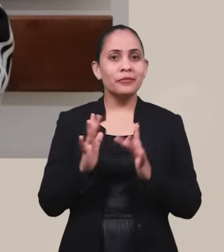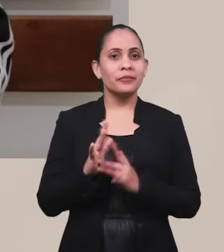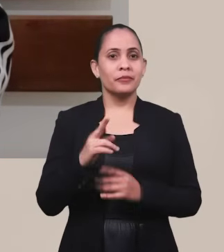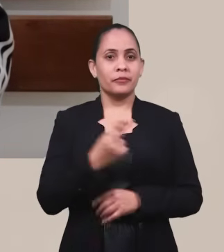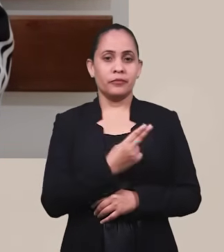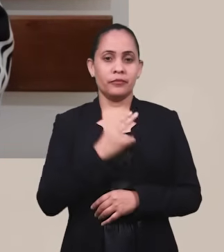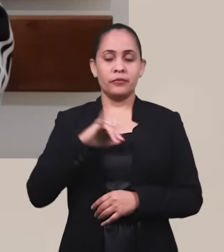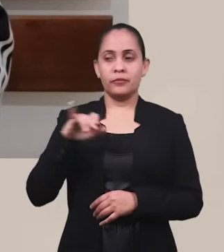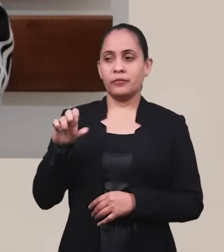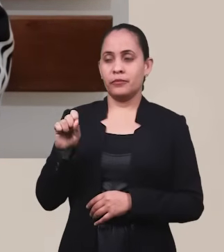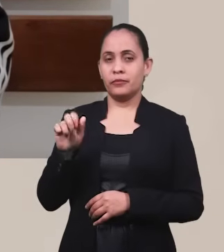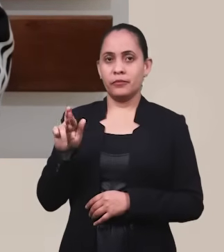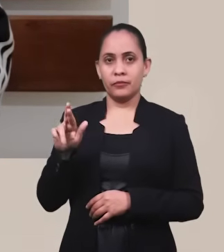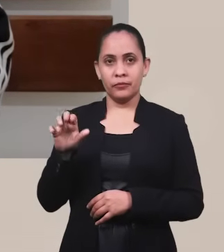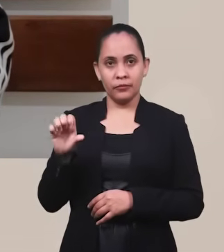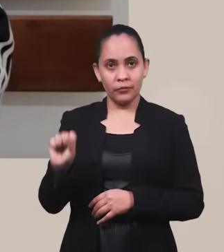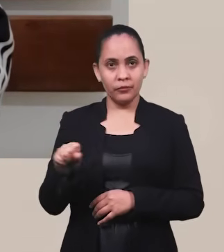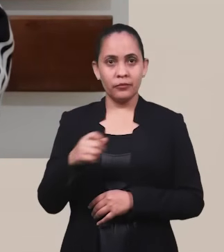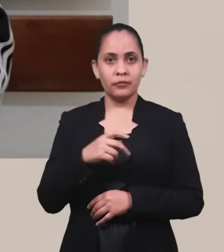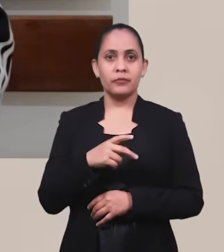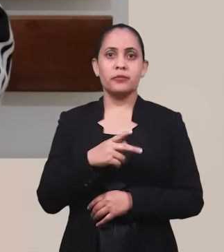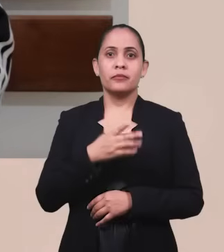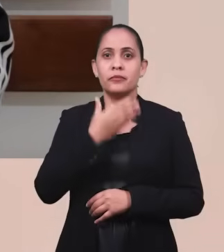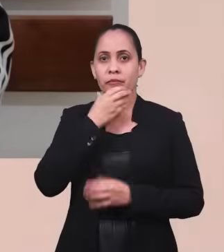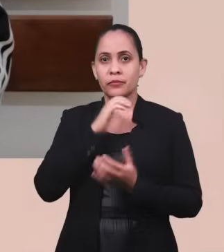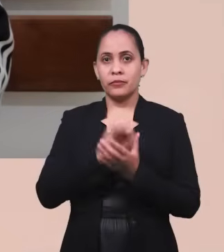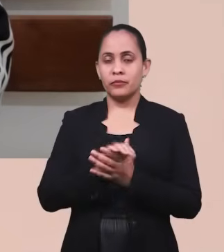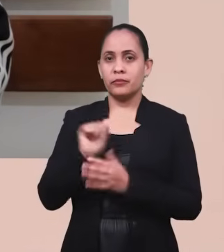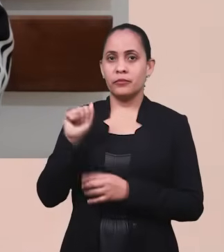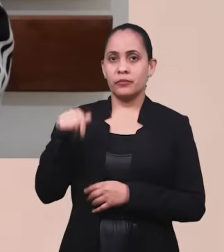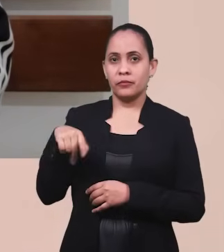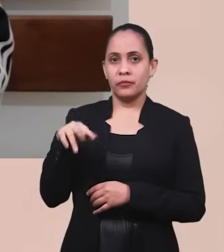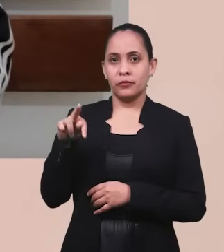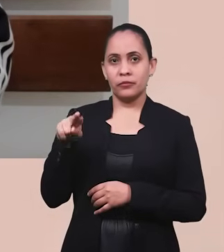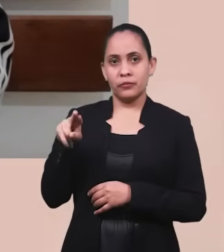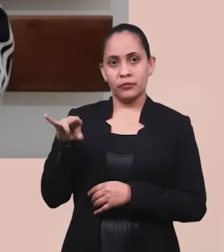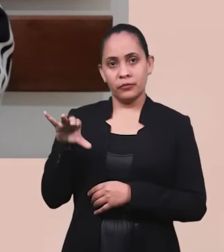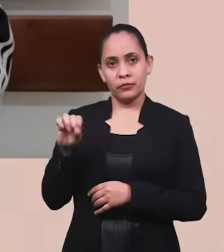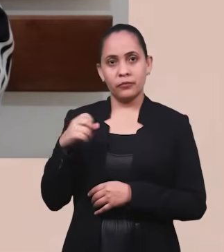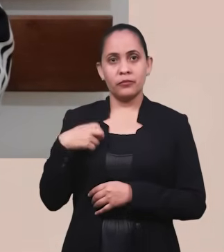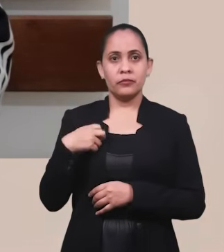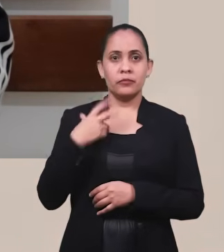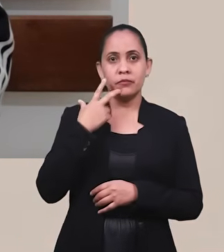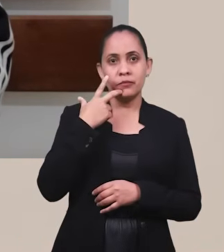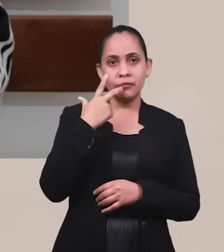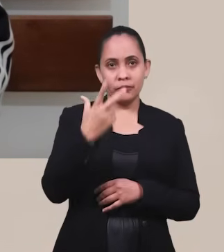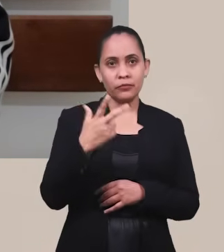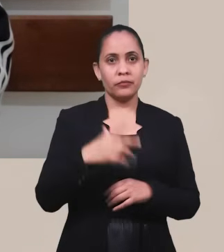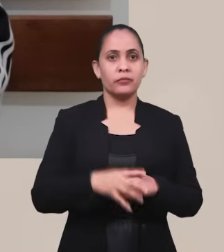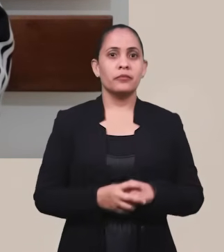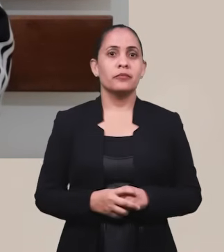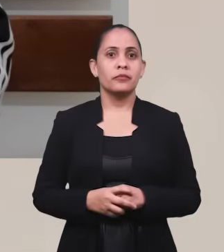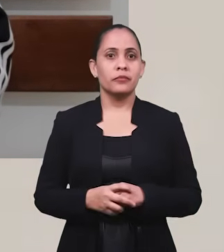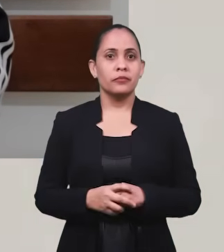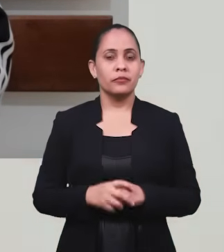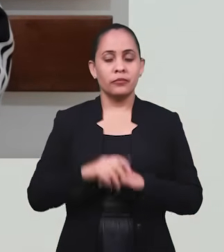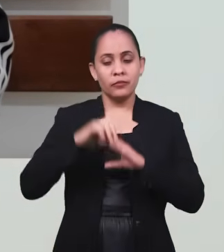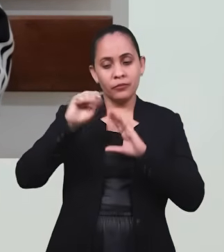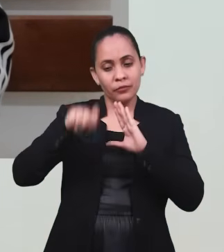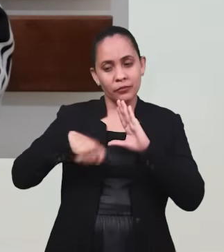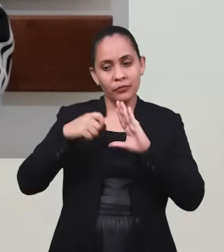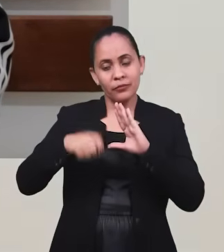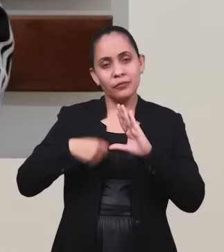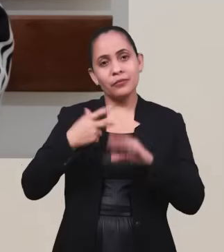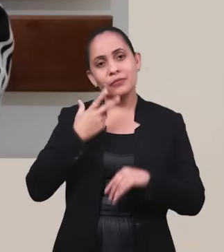Meu nome é Jussara, meu esposo é Antônio. Estou aqui para fazer uma